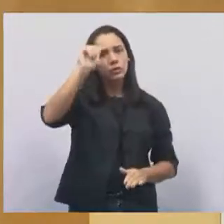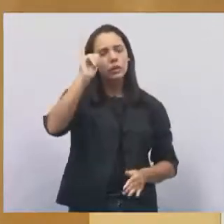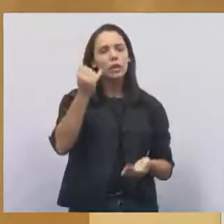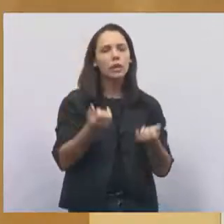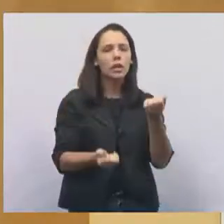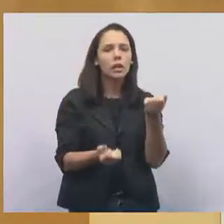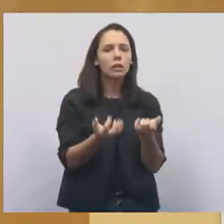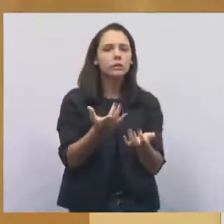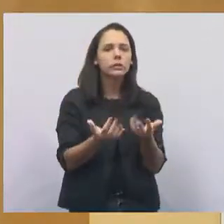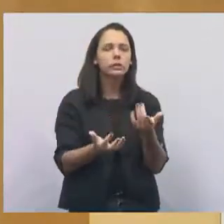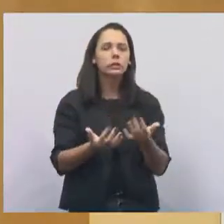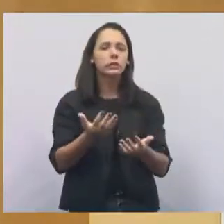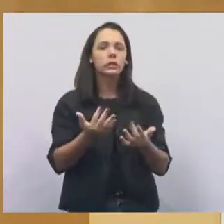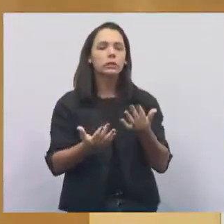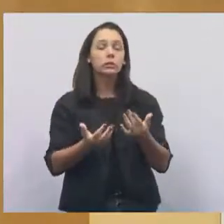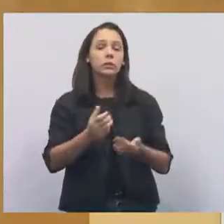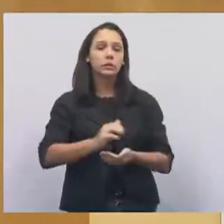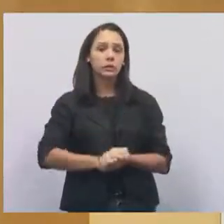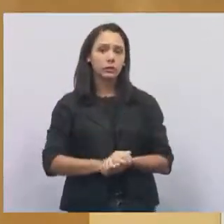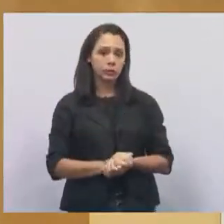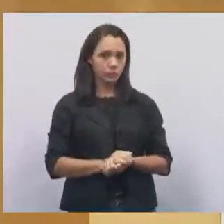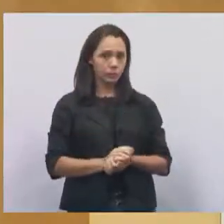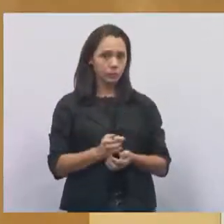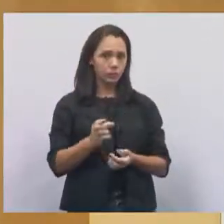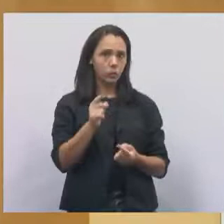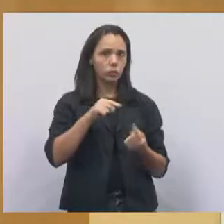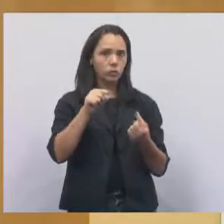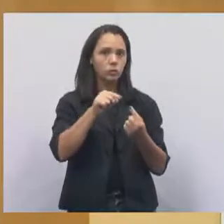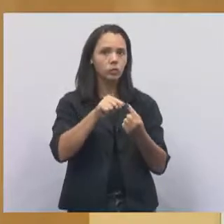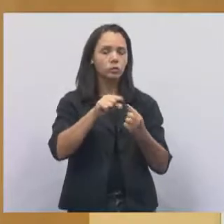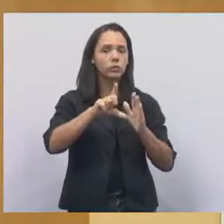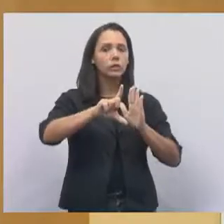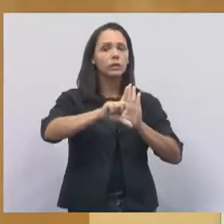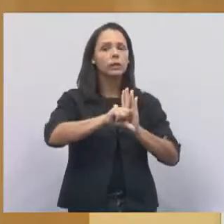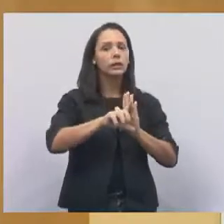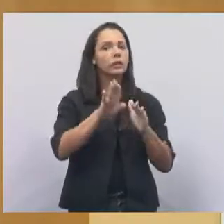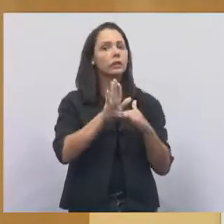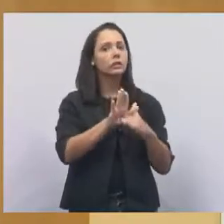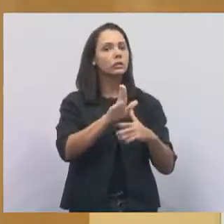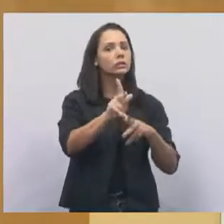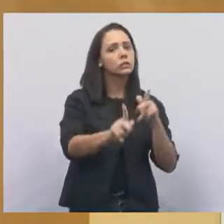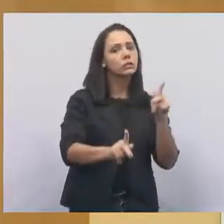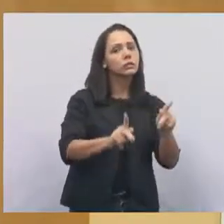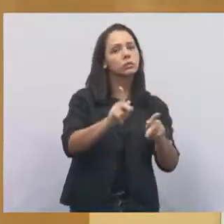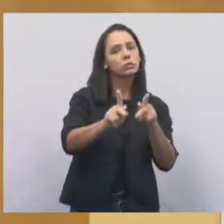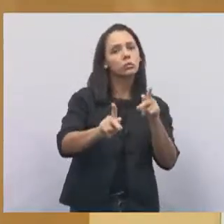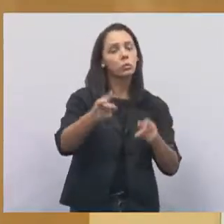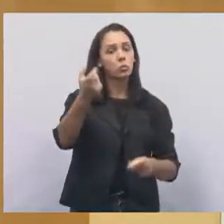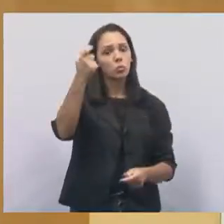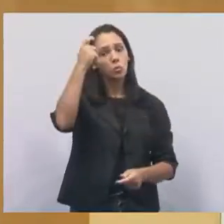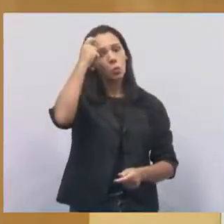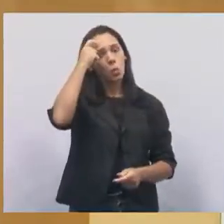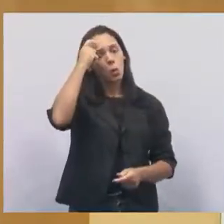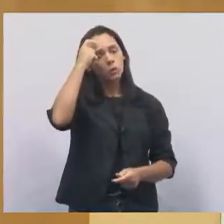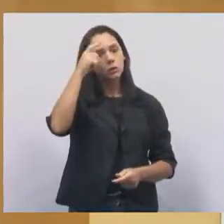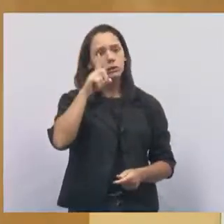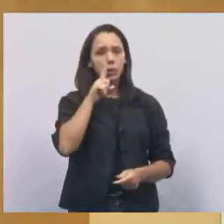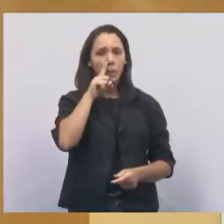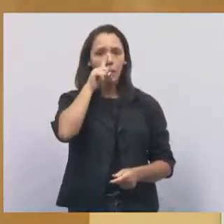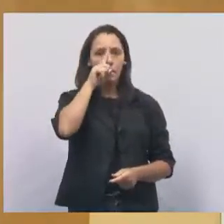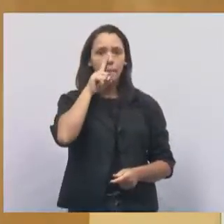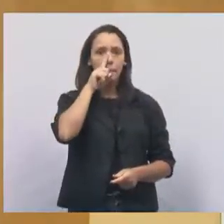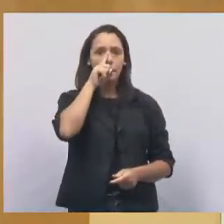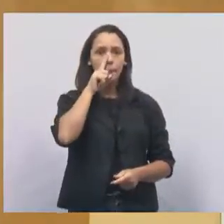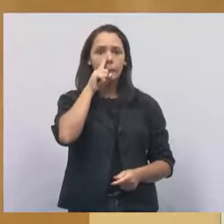outras providências o objetivo da lei é concientizar a população quanto ao perigo e ao prejuízo que as